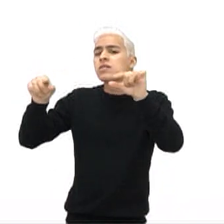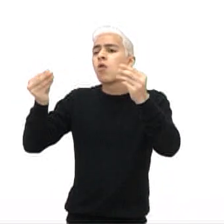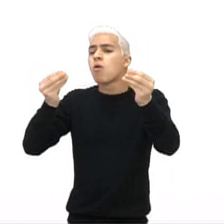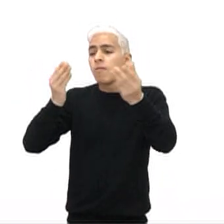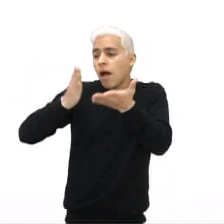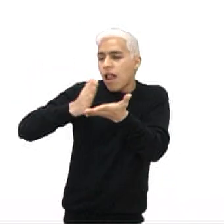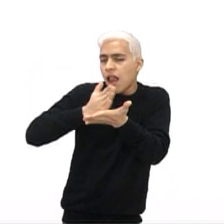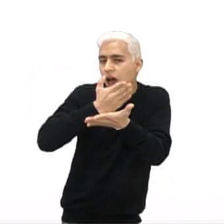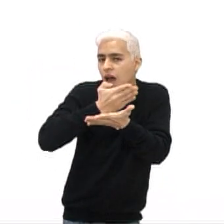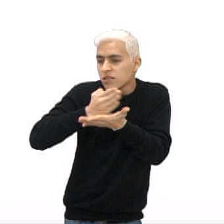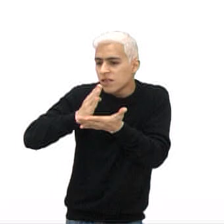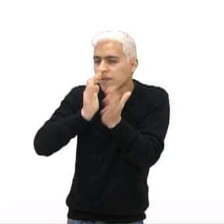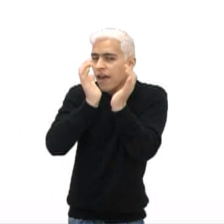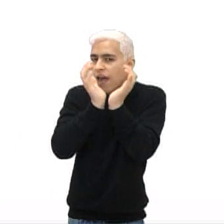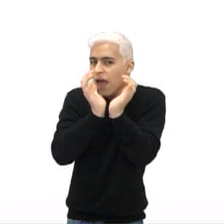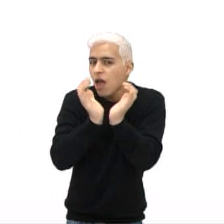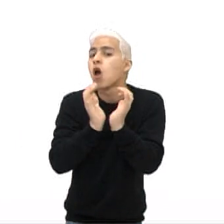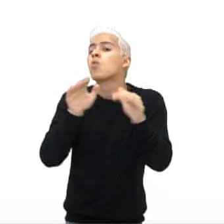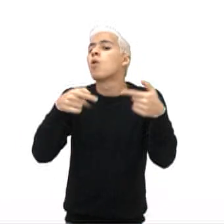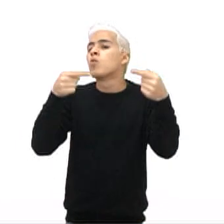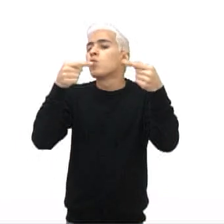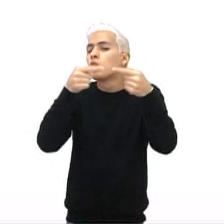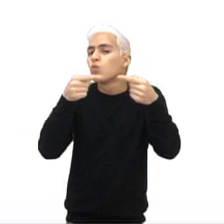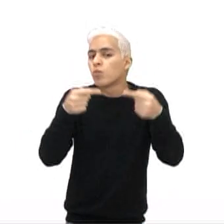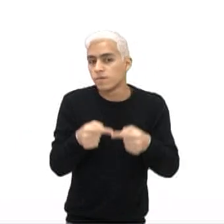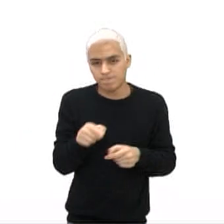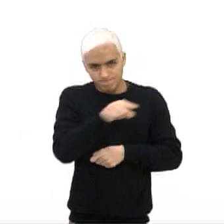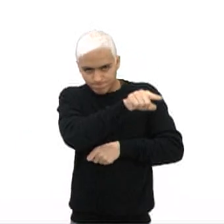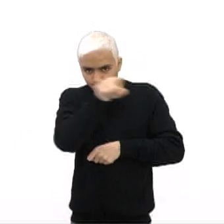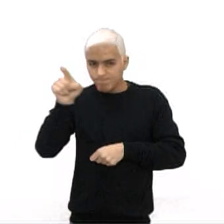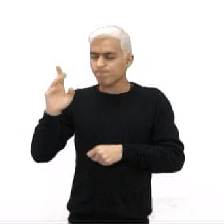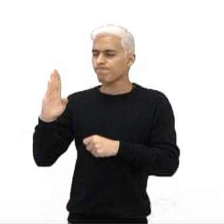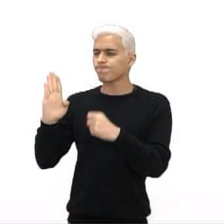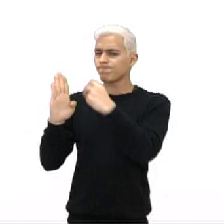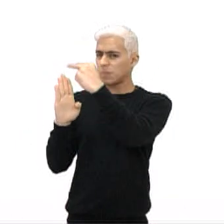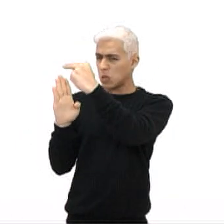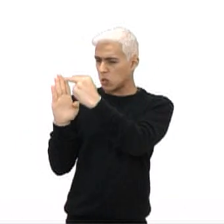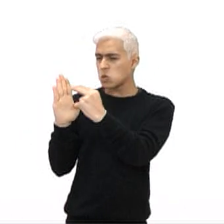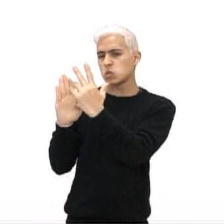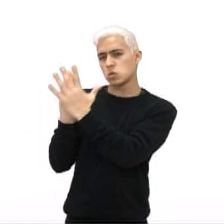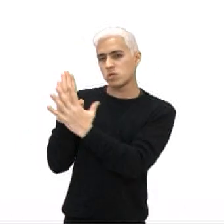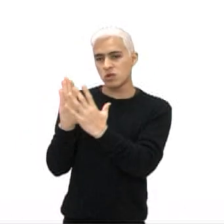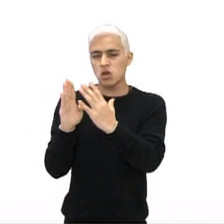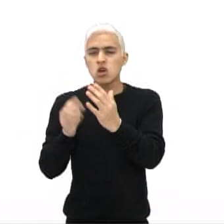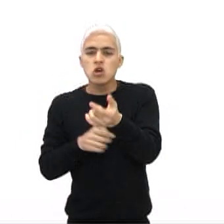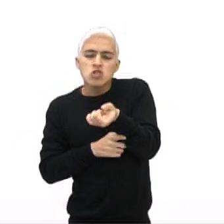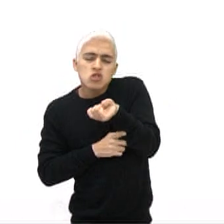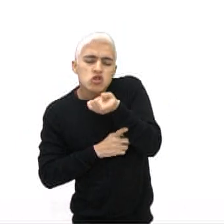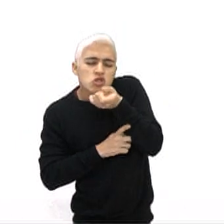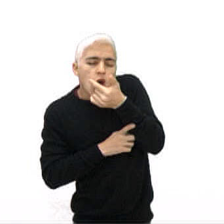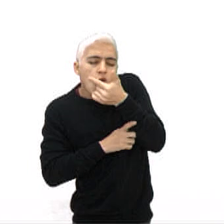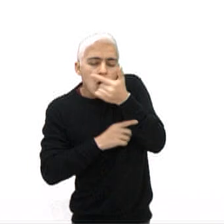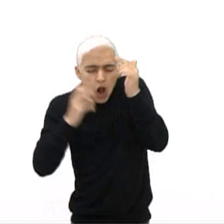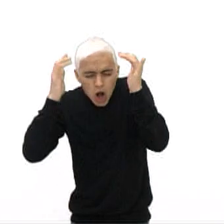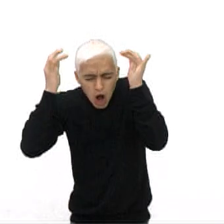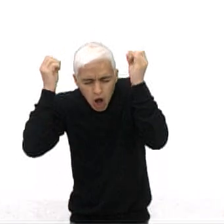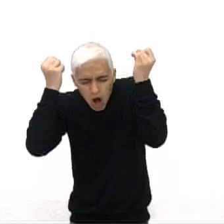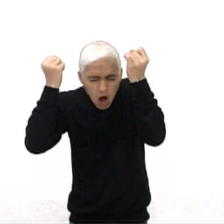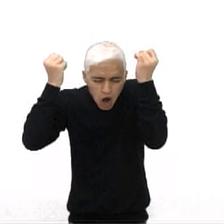de classificar essas orações. Agora vocês vão fazer a leitura, tomou o Duril, a dor sumiu,